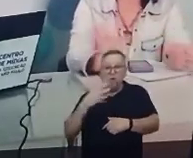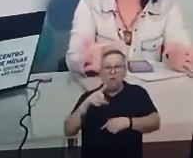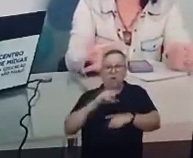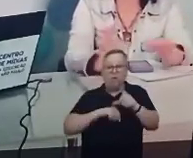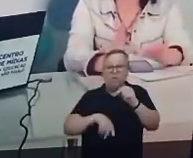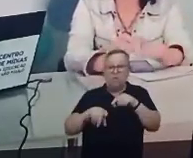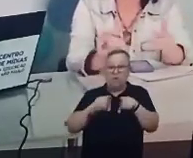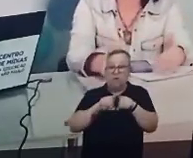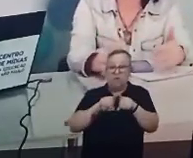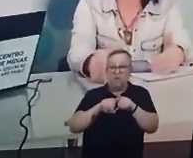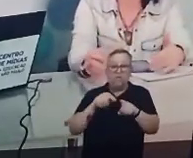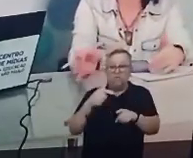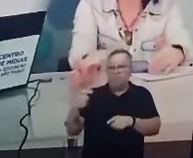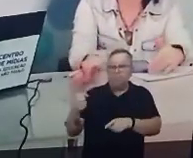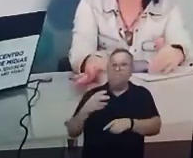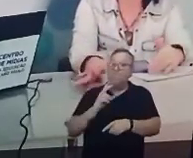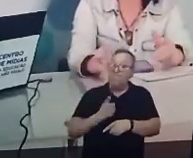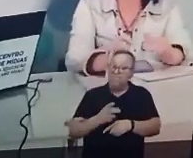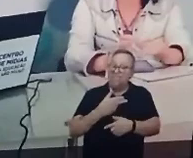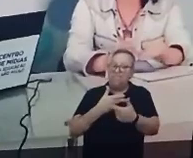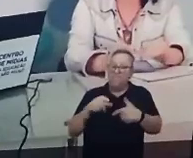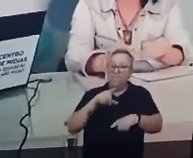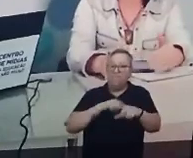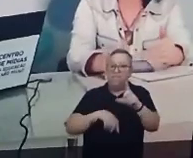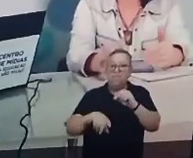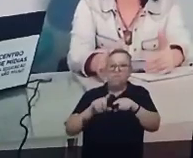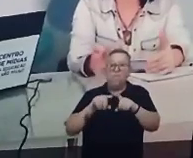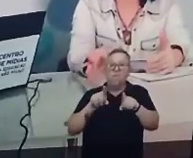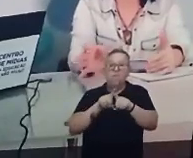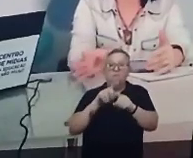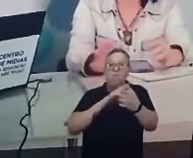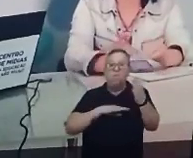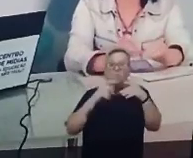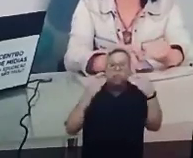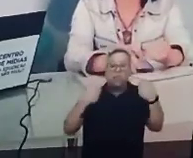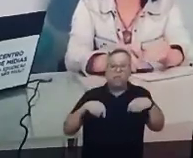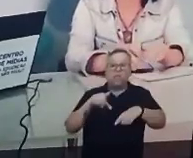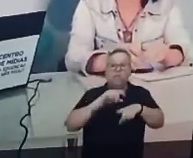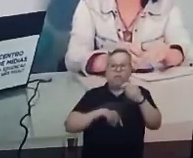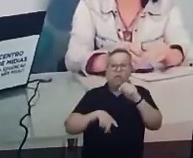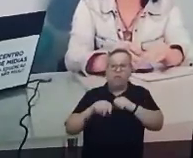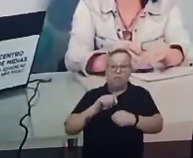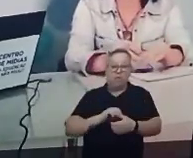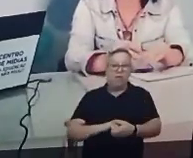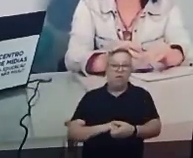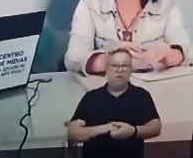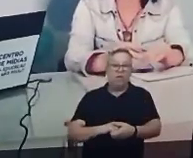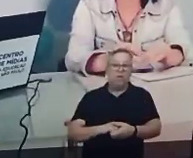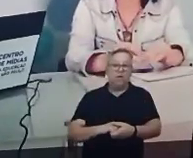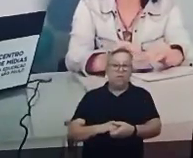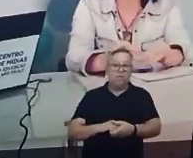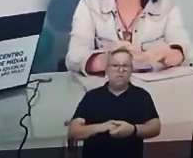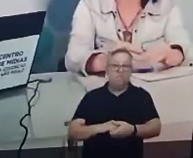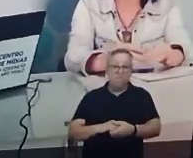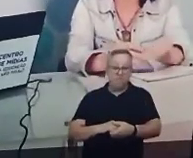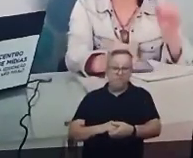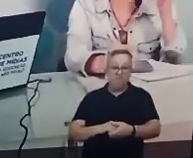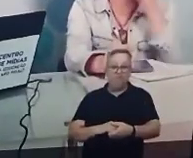de jornada, não tem novidade, é sempre uma opção, todos precisam escolher uma opção.